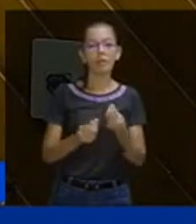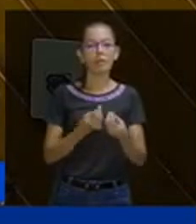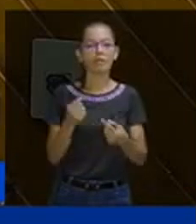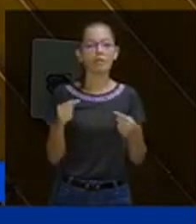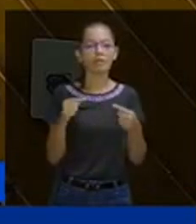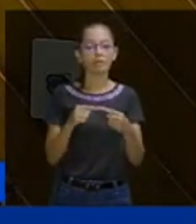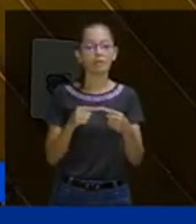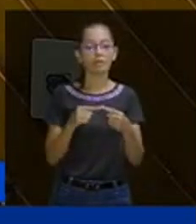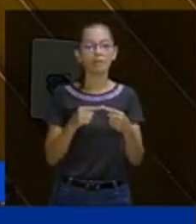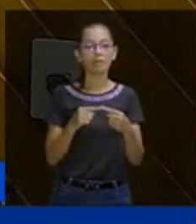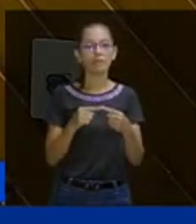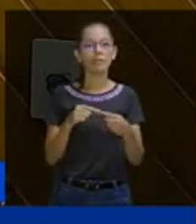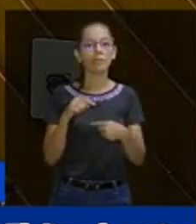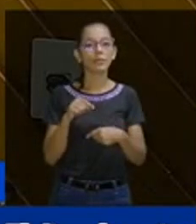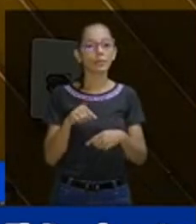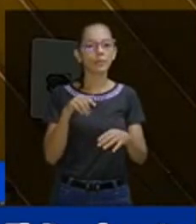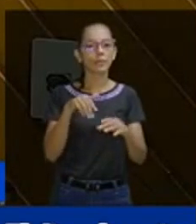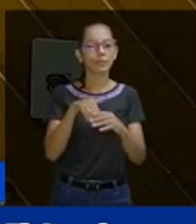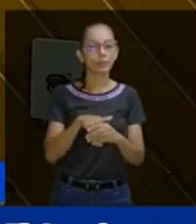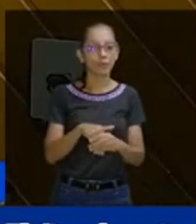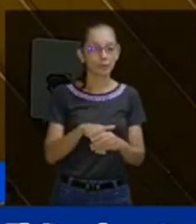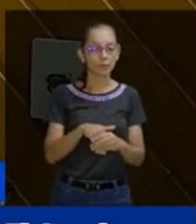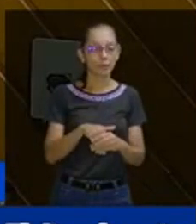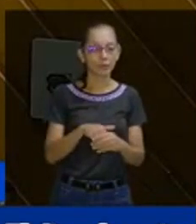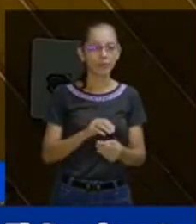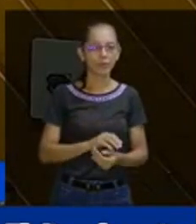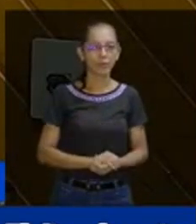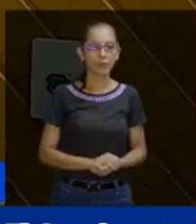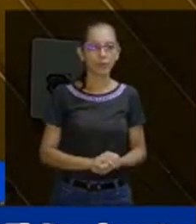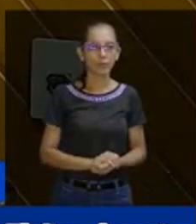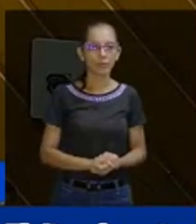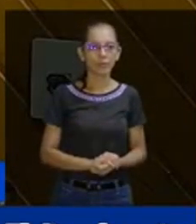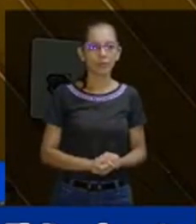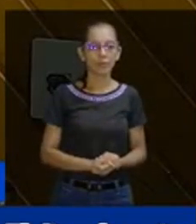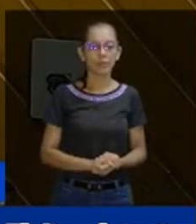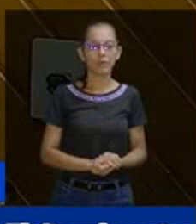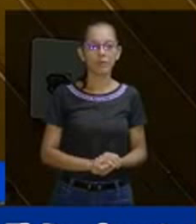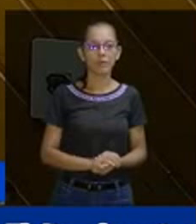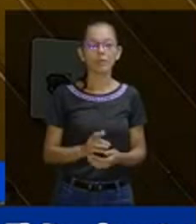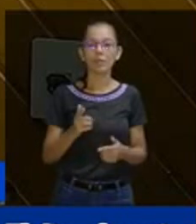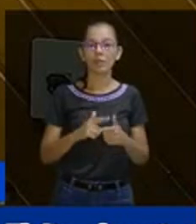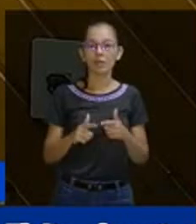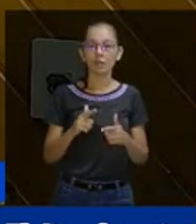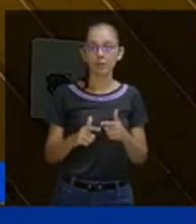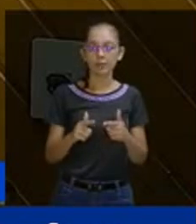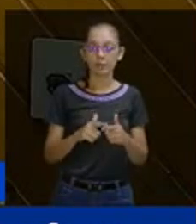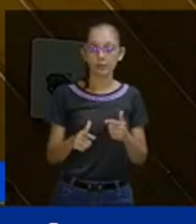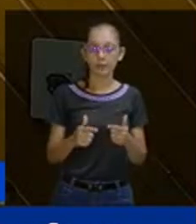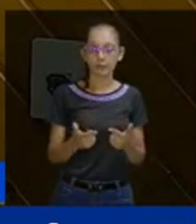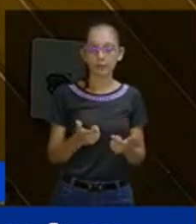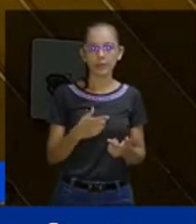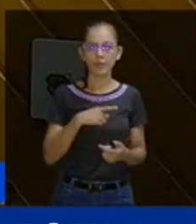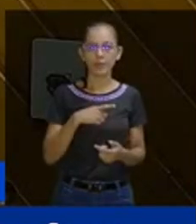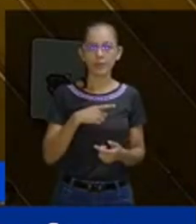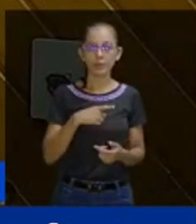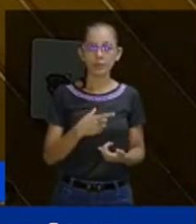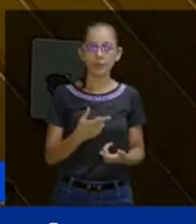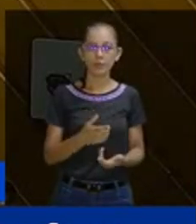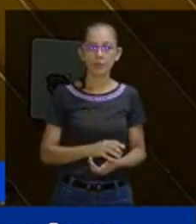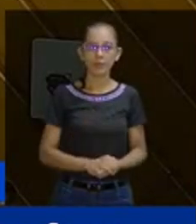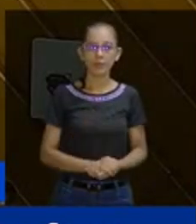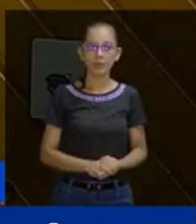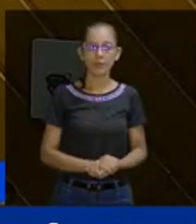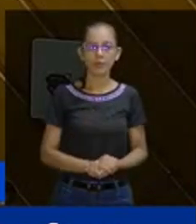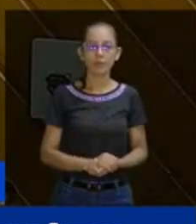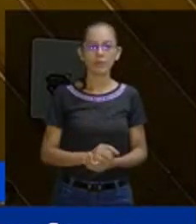em curso. Pois bem, trata-se de agravo interno interposto pelo Ministério Público Eleitoral contra a decisão liminar que revogou a